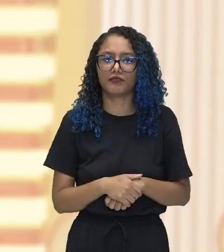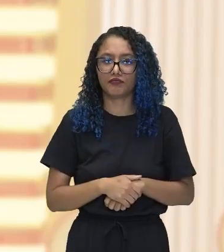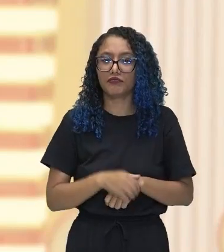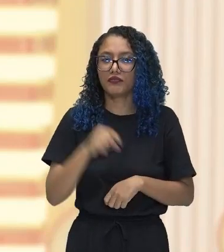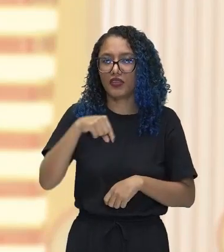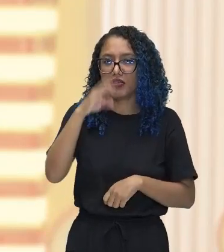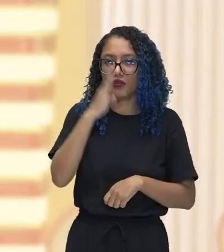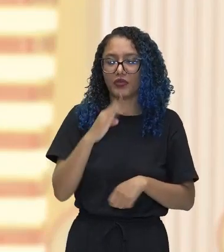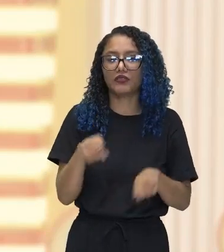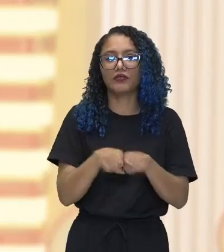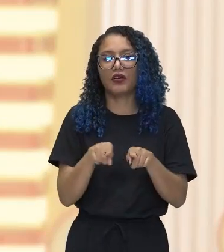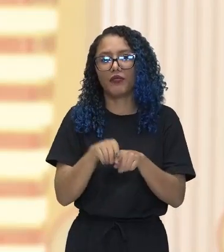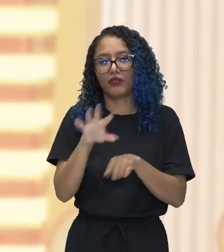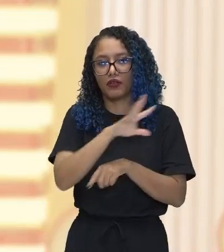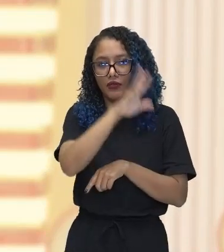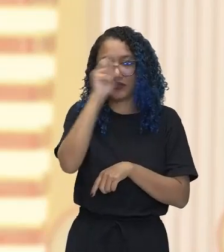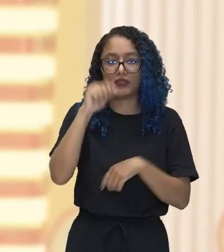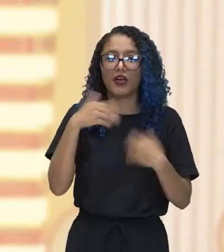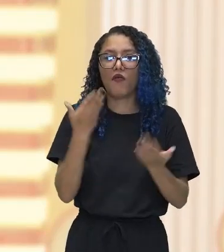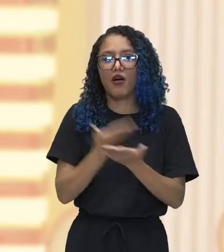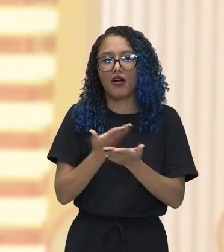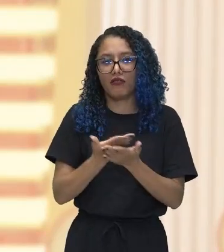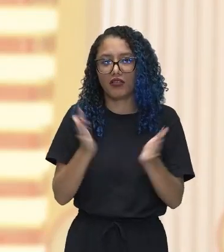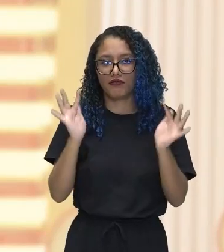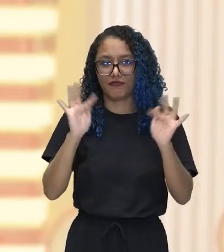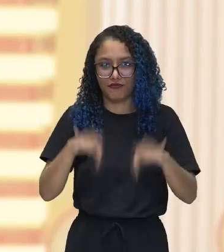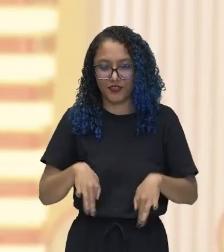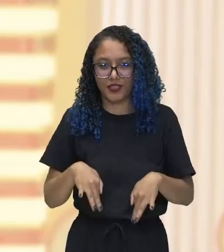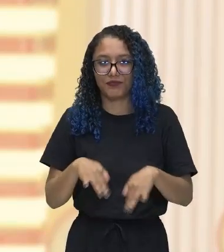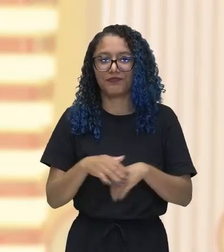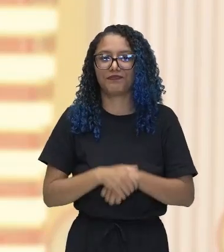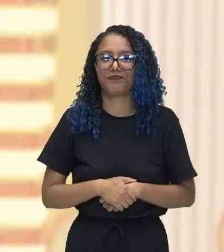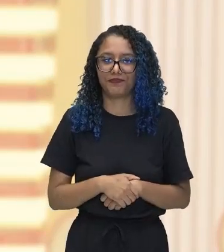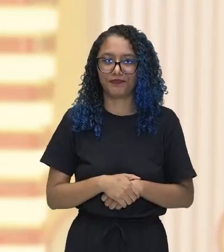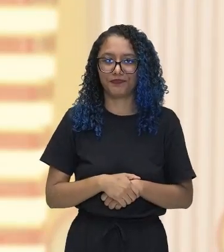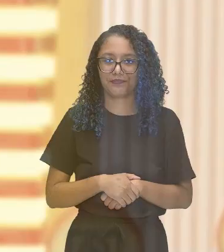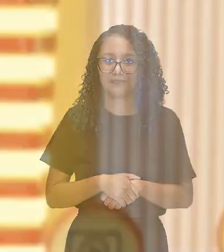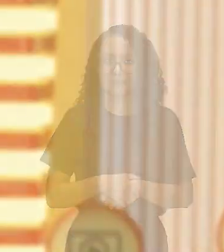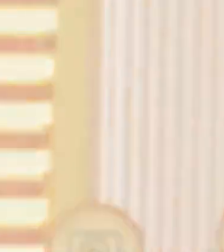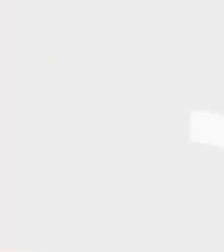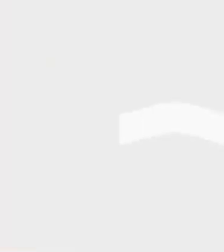no Brasil e no nosso estado. E por aqui, então, a professora se despede.